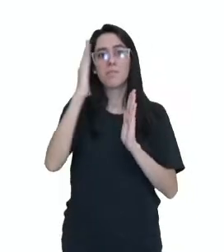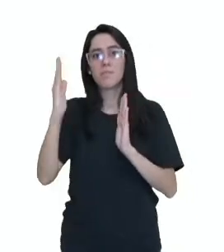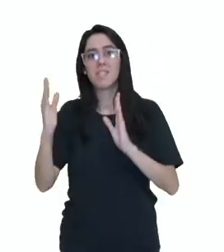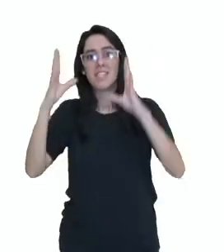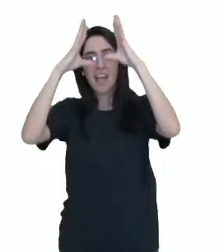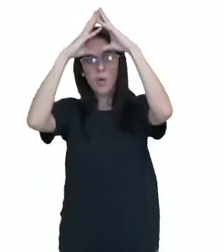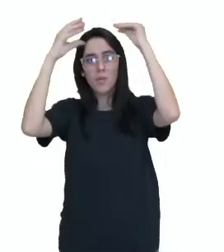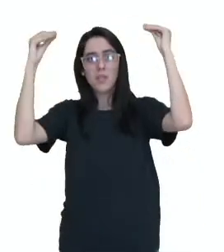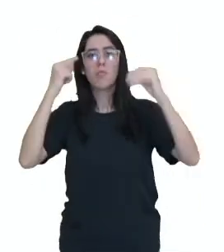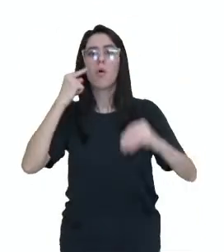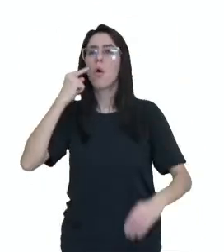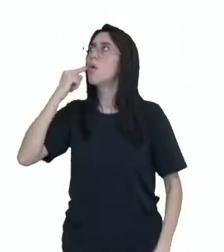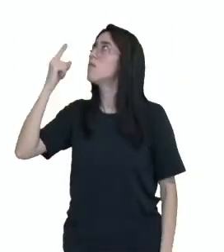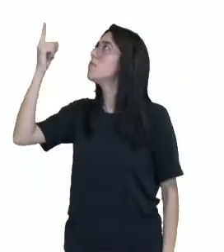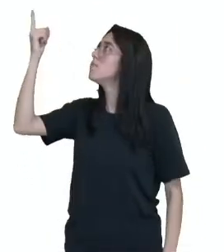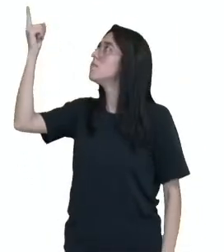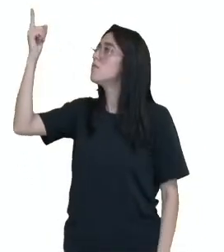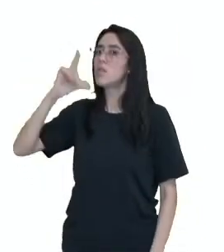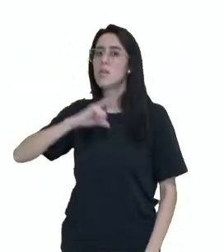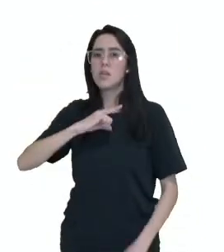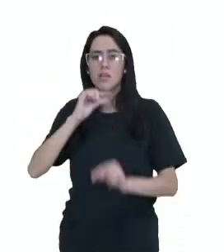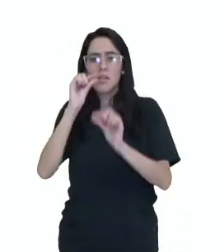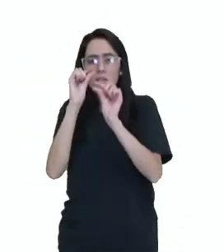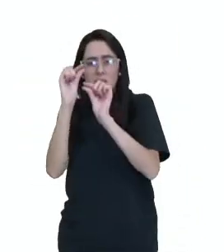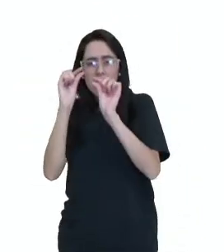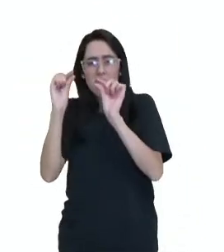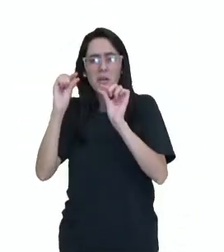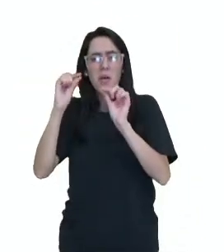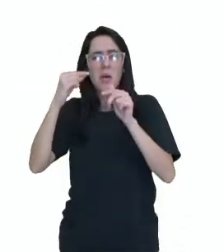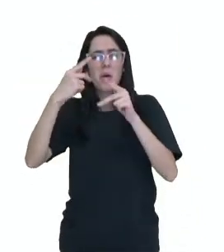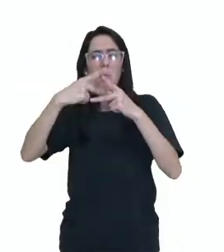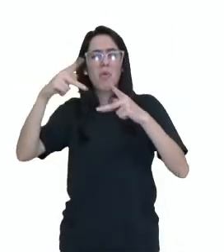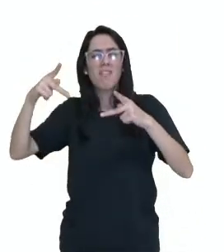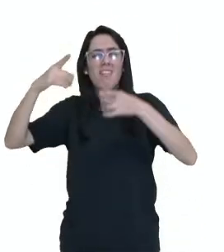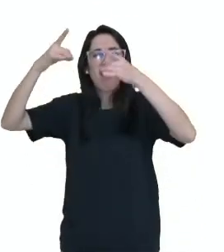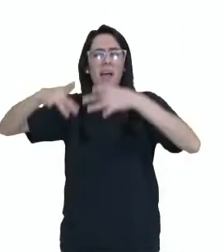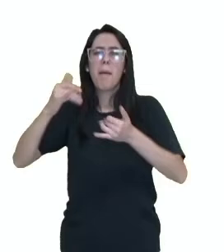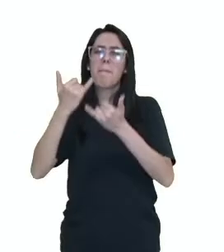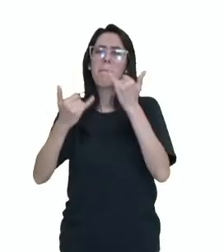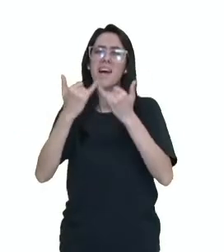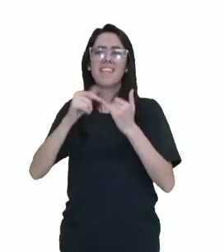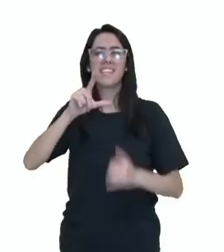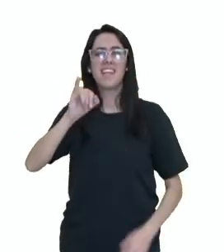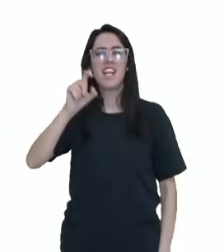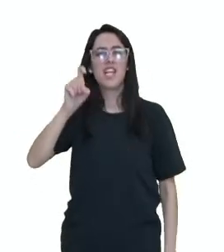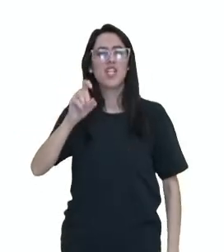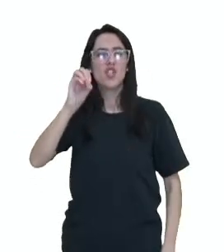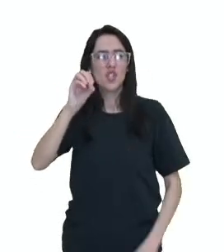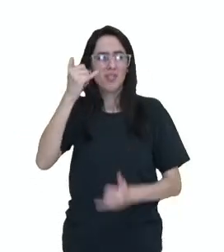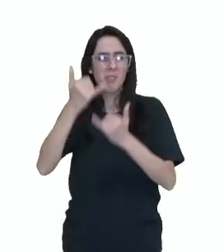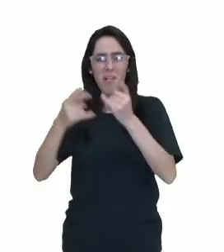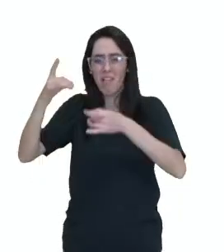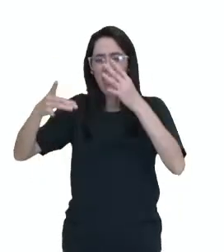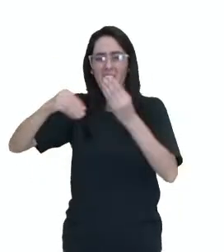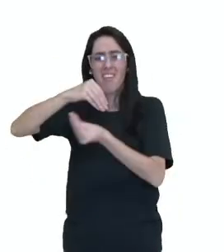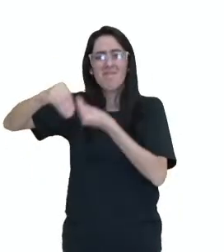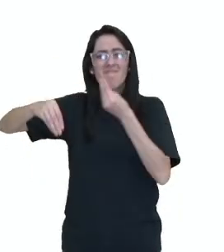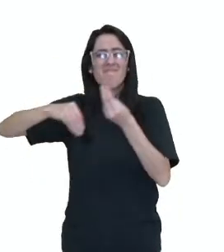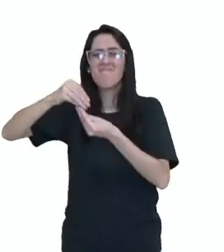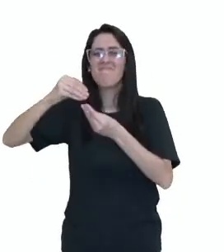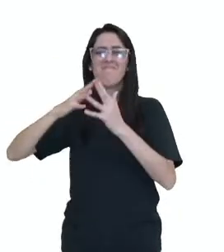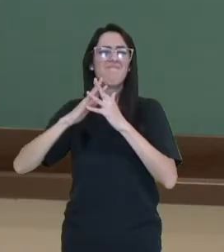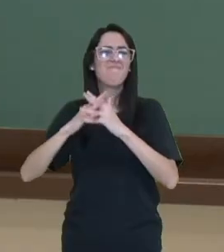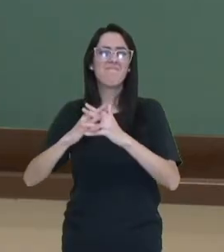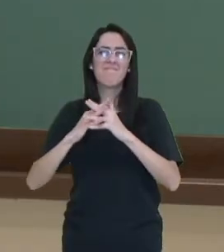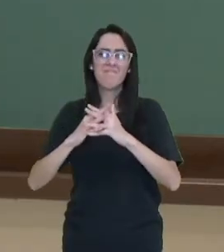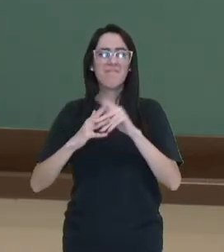com Alzheimer, eu tenho esses restos de proteínas, como se fosse um lixo celular, né? Ali no espaço entre